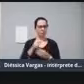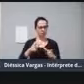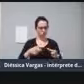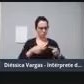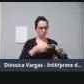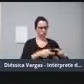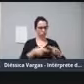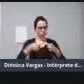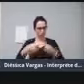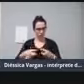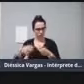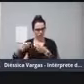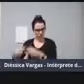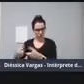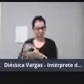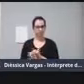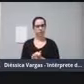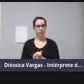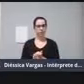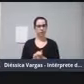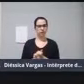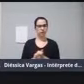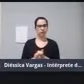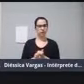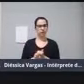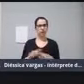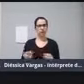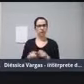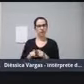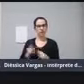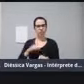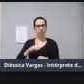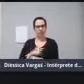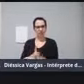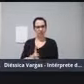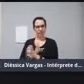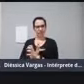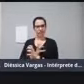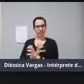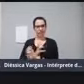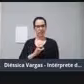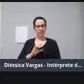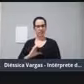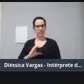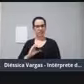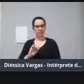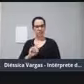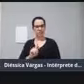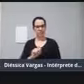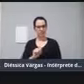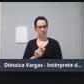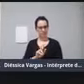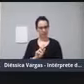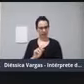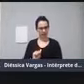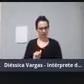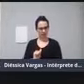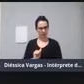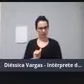gente colocou o ex-esqueleto de cigarras, aquela casquinha que fica, geralmente, nos troncos das árvores,